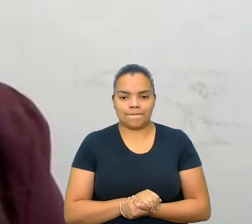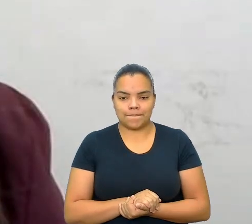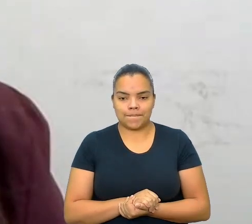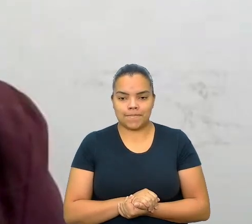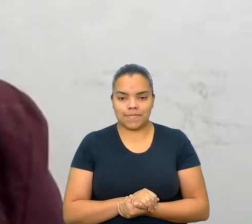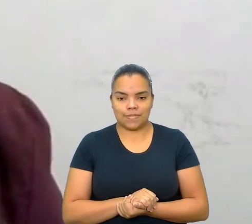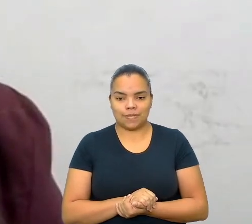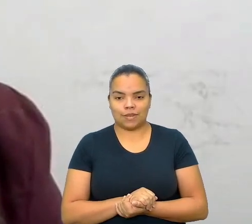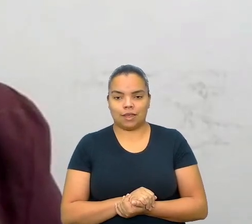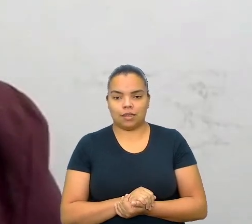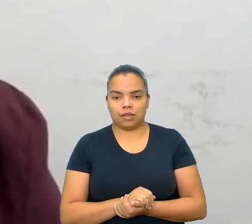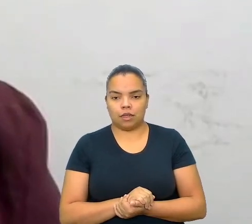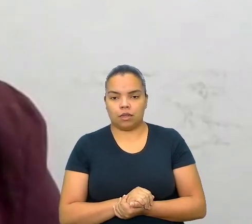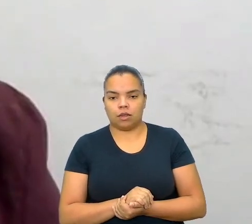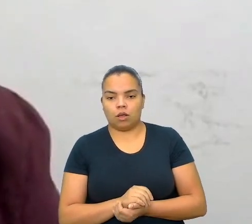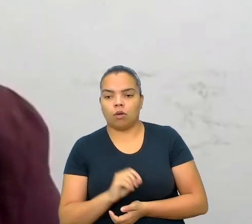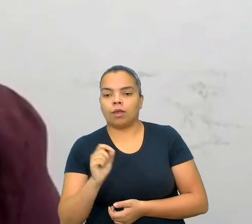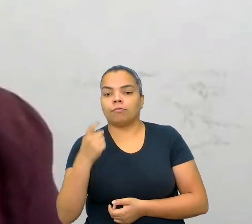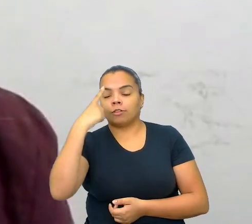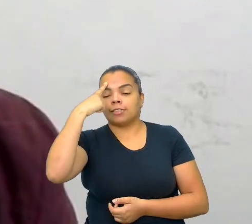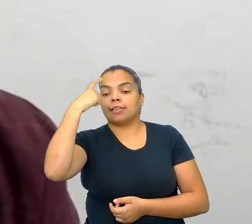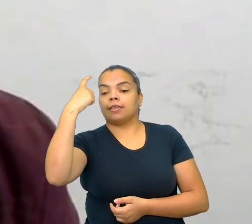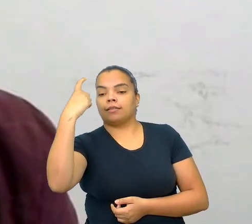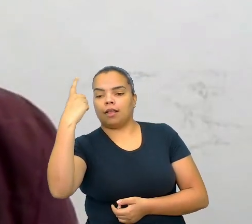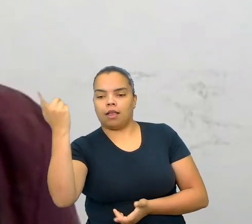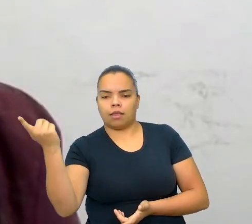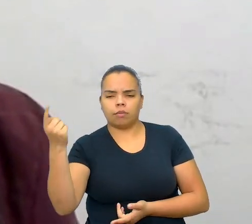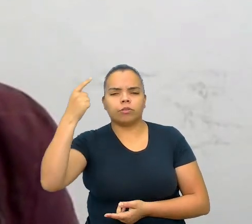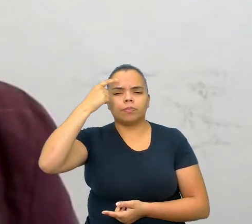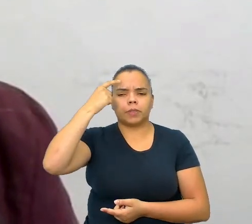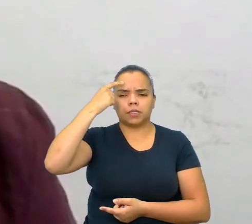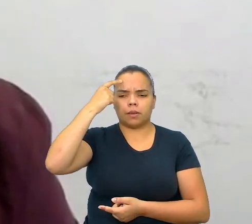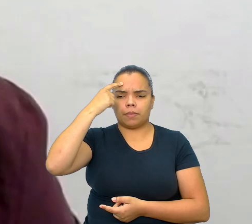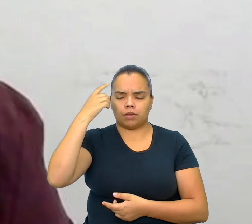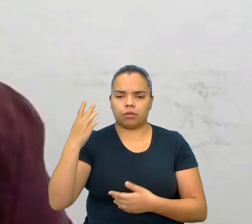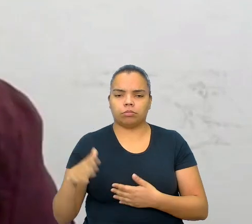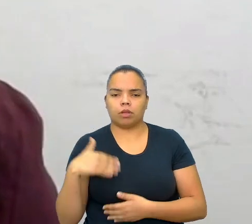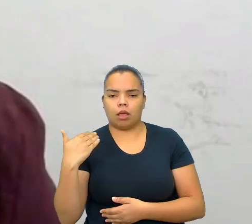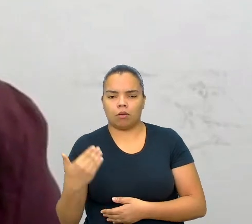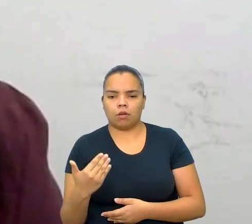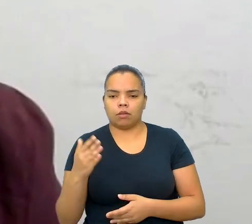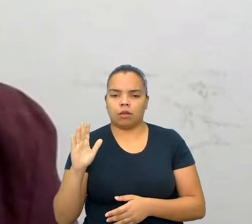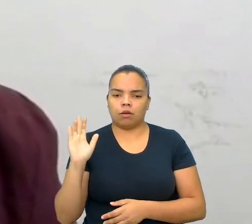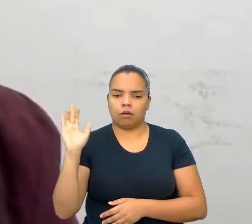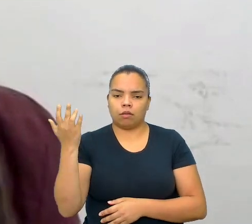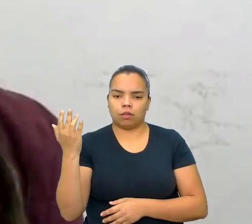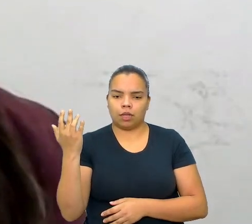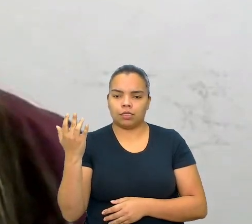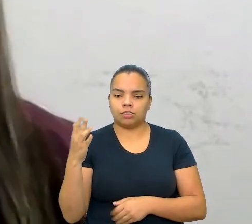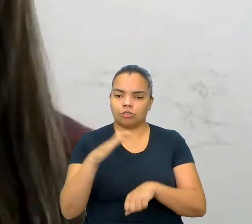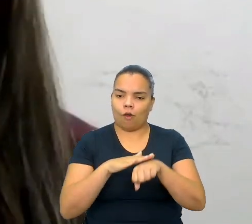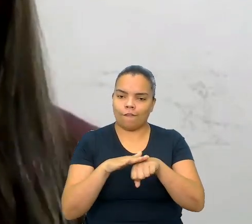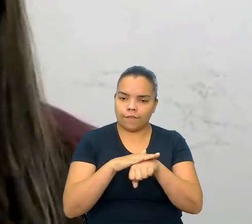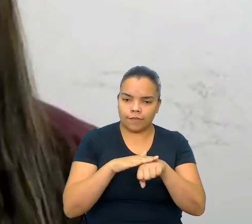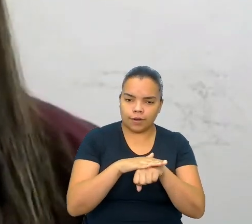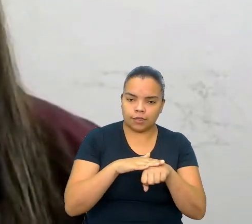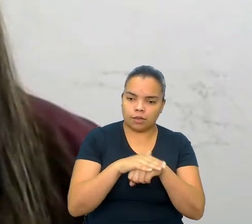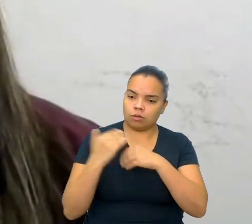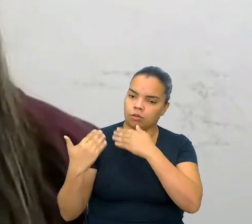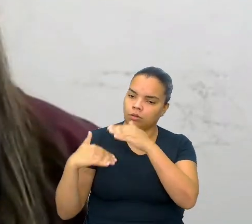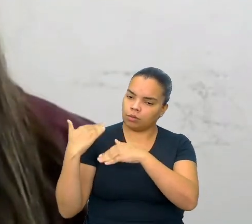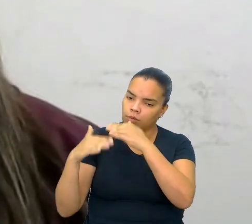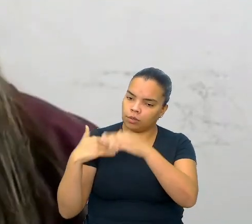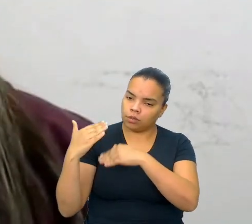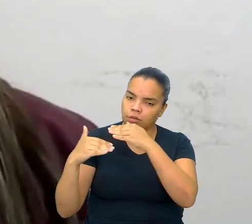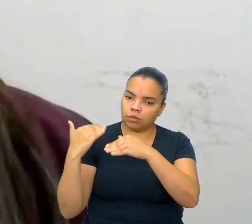nossa intencionalidade. Quando a gente discute do sistema de numeração decimal e a construção dele, né,